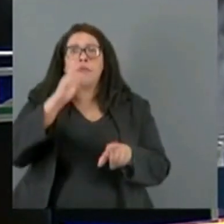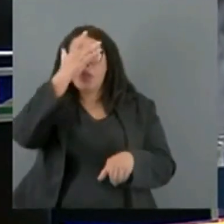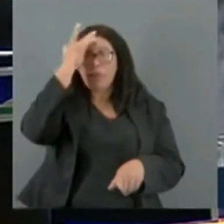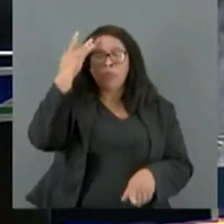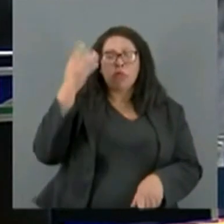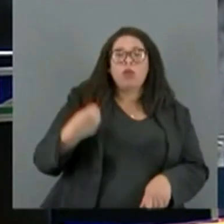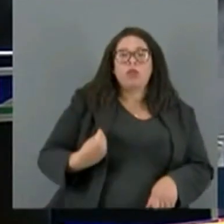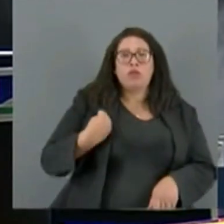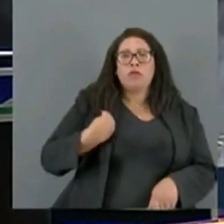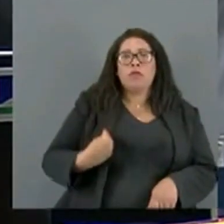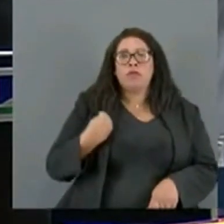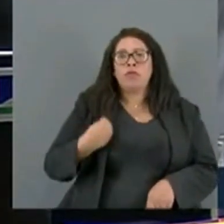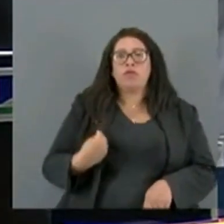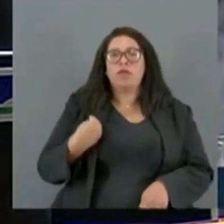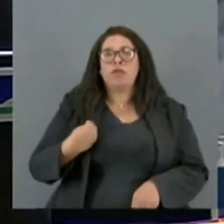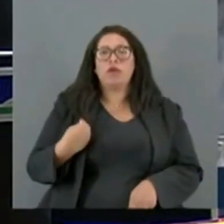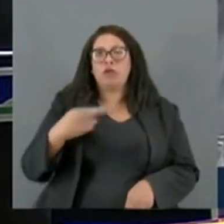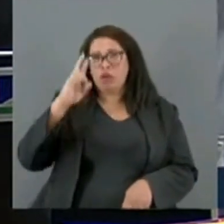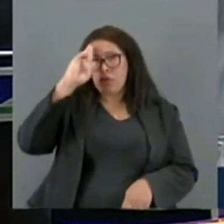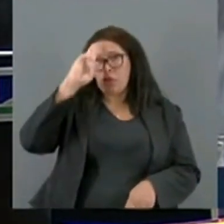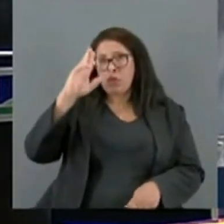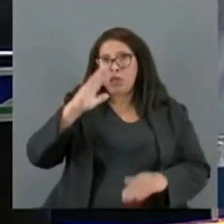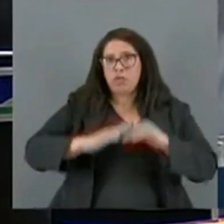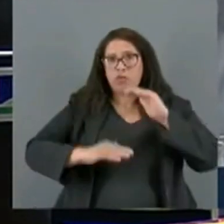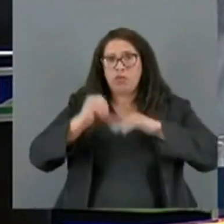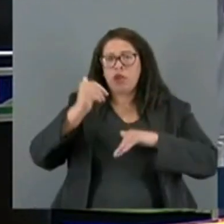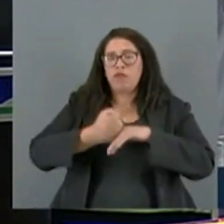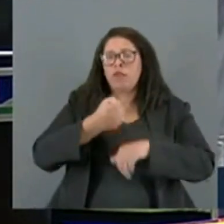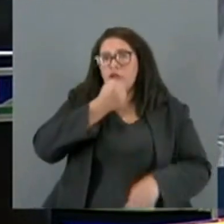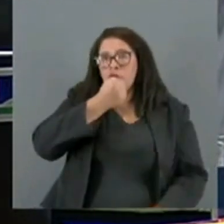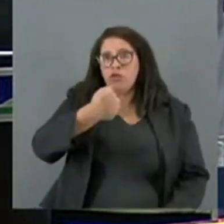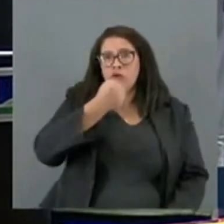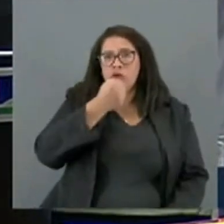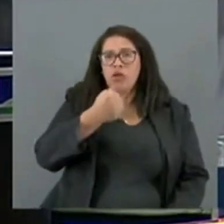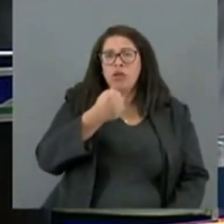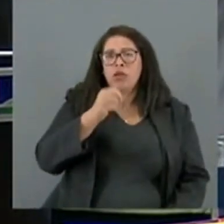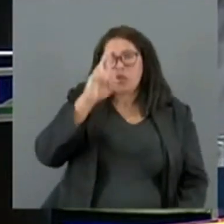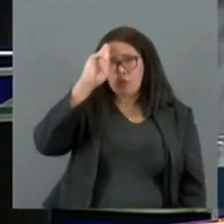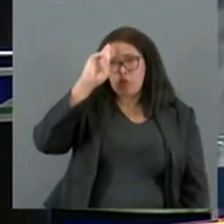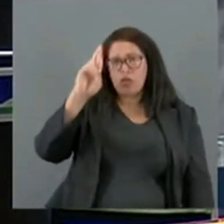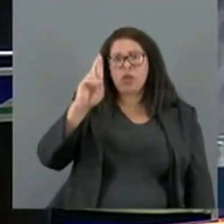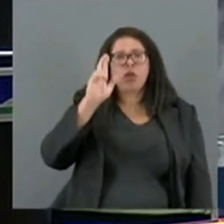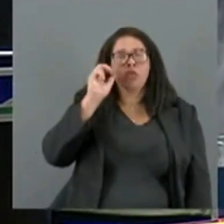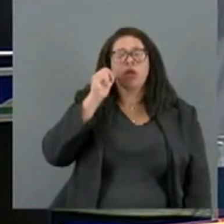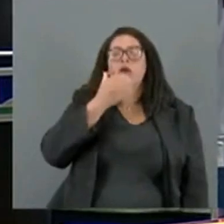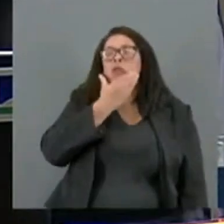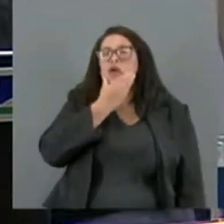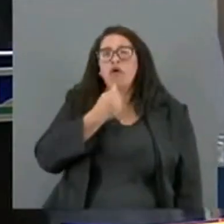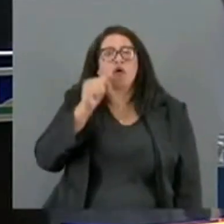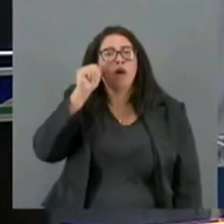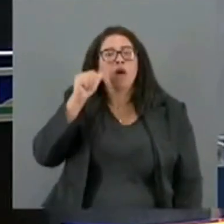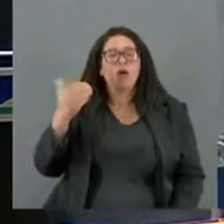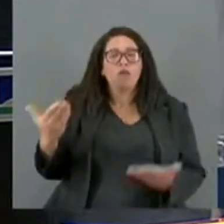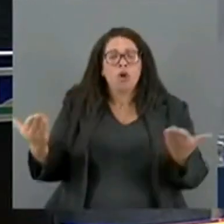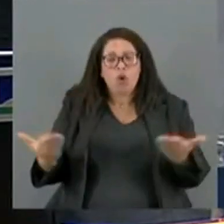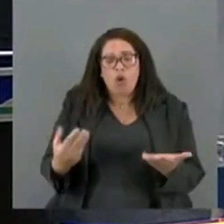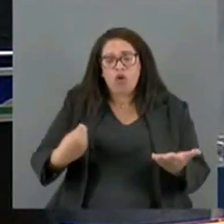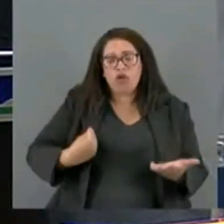segmentos, senhores jornalistas e senhoras e senhores que aqui estão presentes.